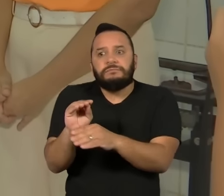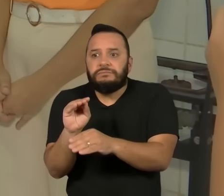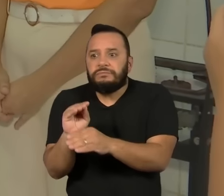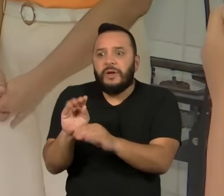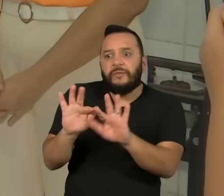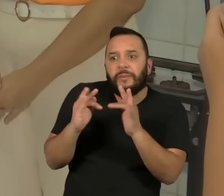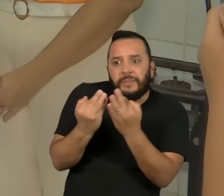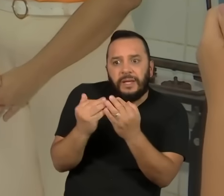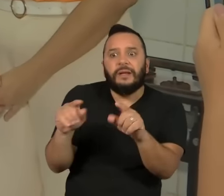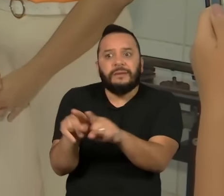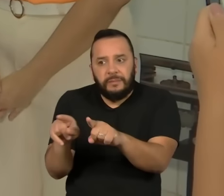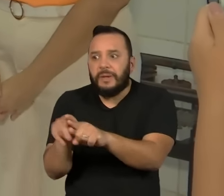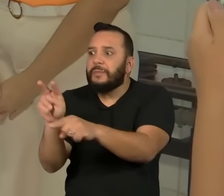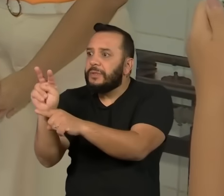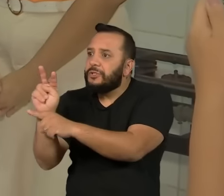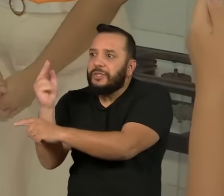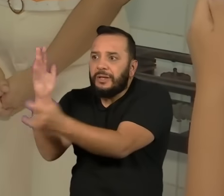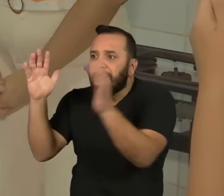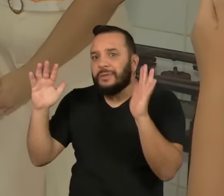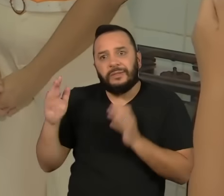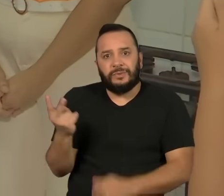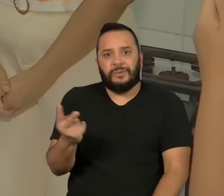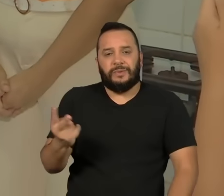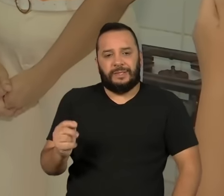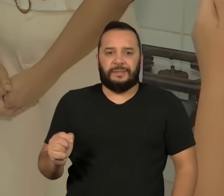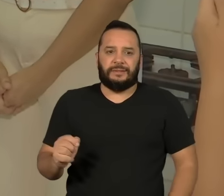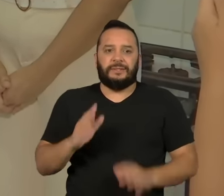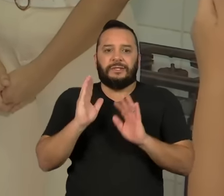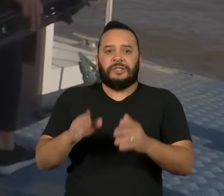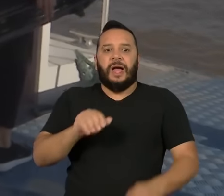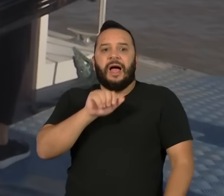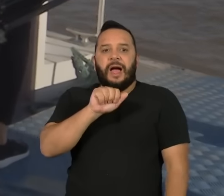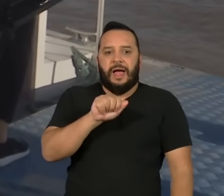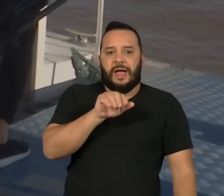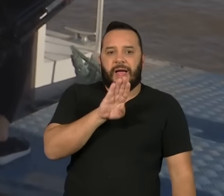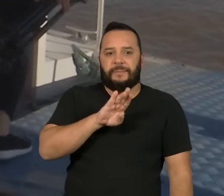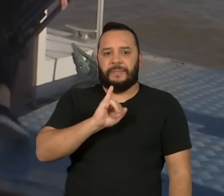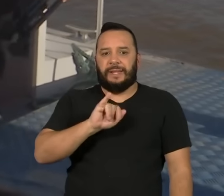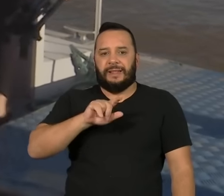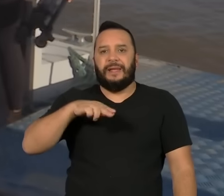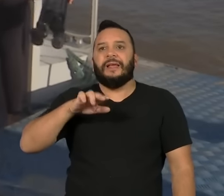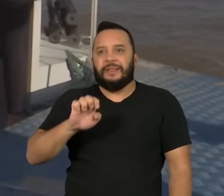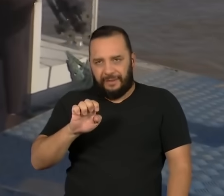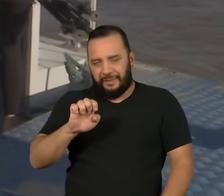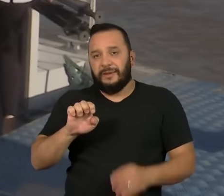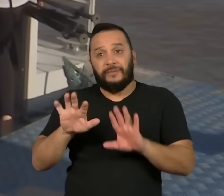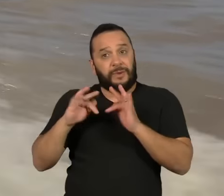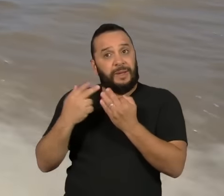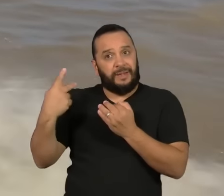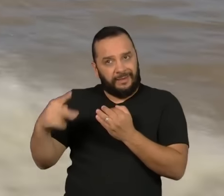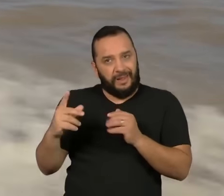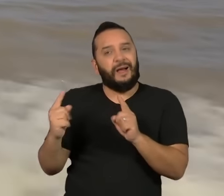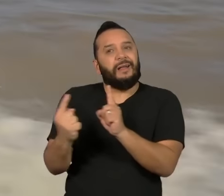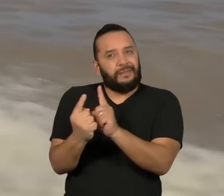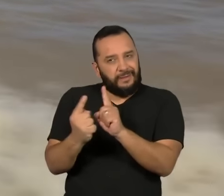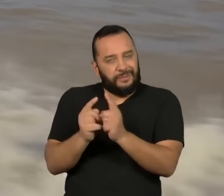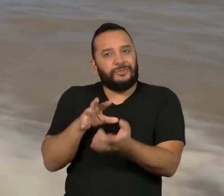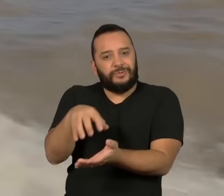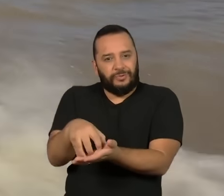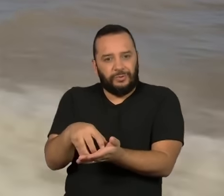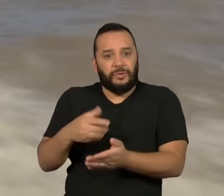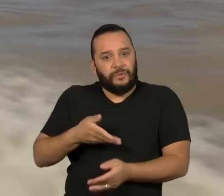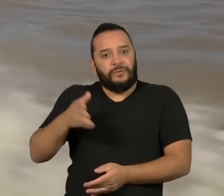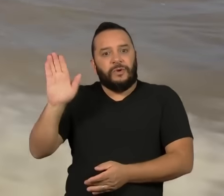A família de Dona Bilene Brito é atendida pelo Instituto. Fomos a Barcarena, município que faz parte da